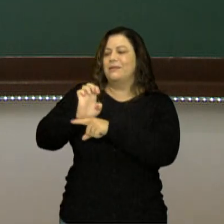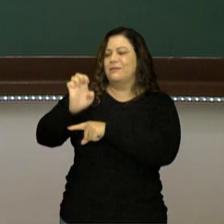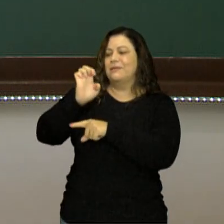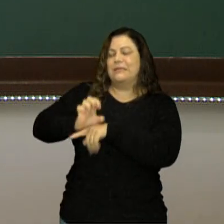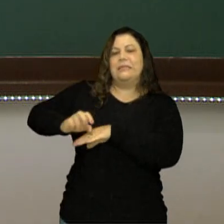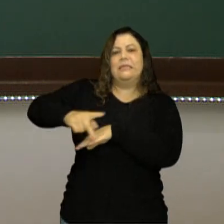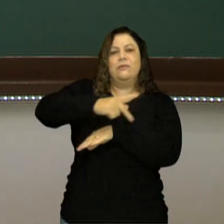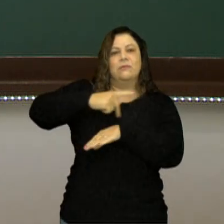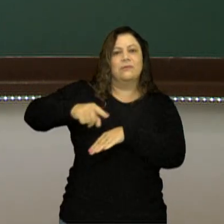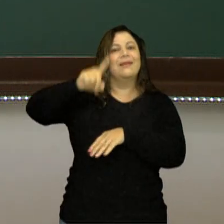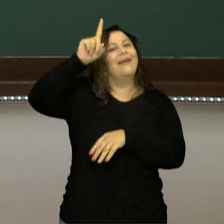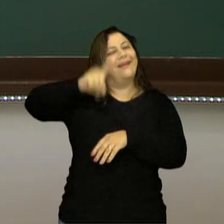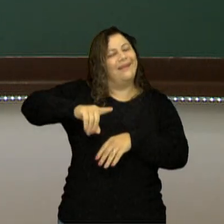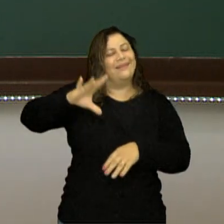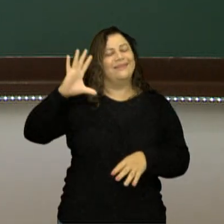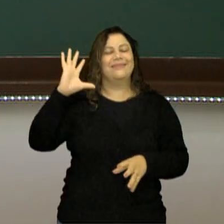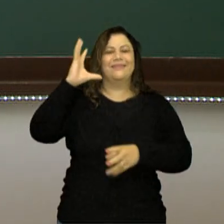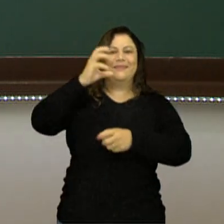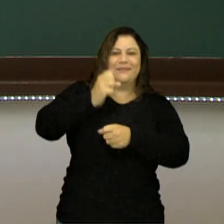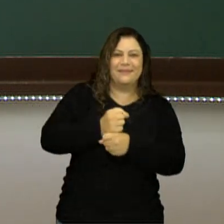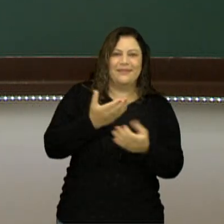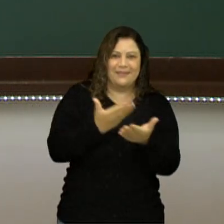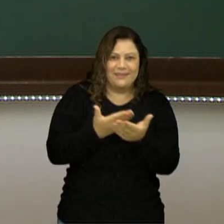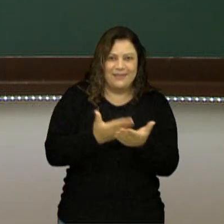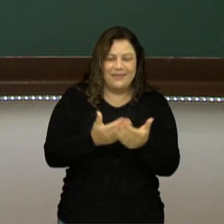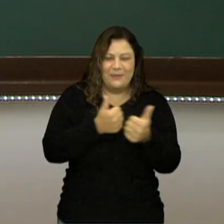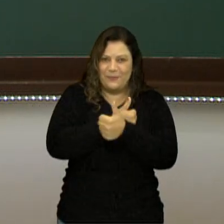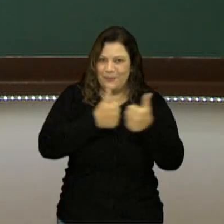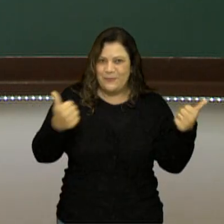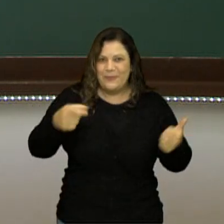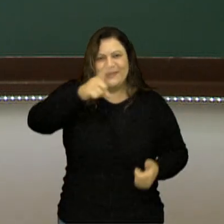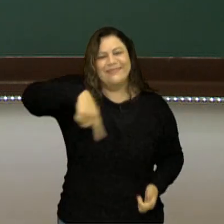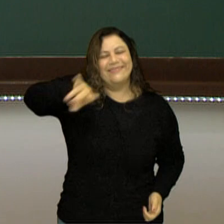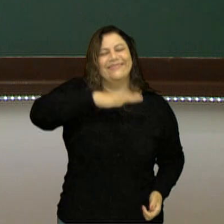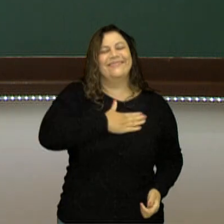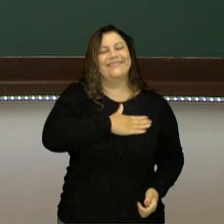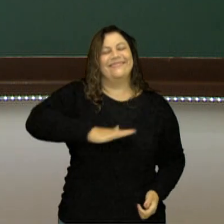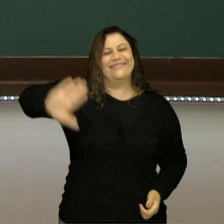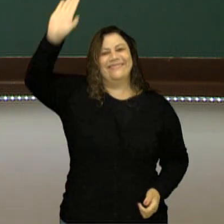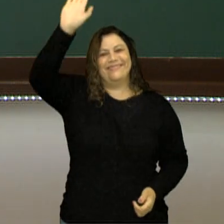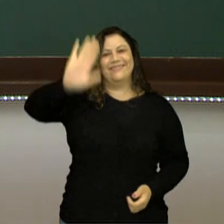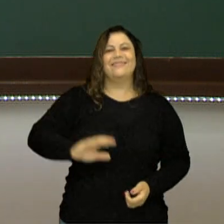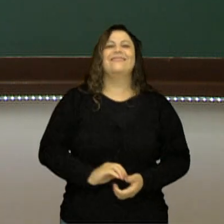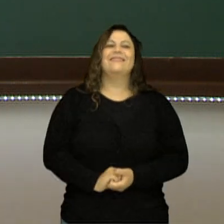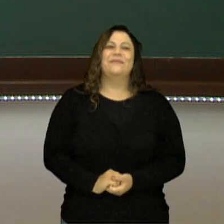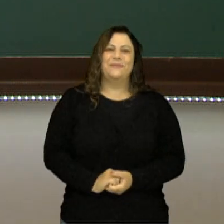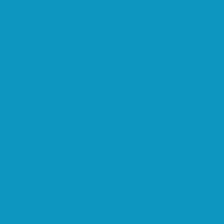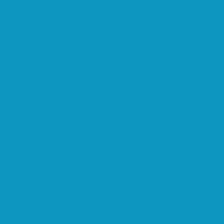Foi isso que nós vimos nessa aula. Tudo bem? Espero que vocês tenham gostado e até a próxima.